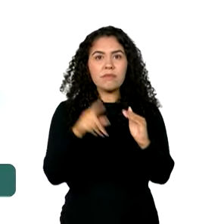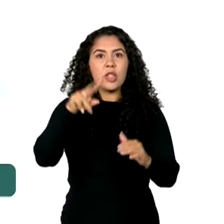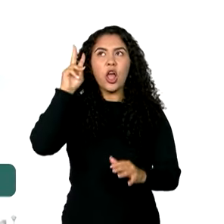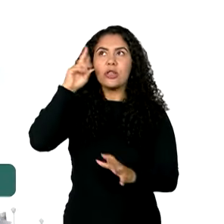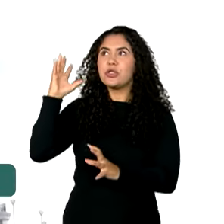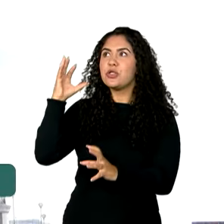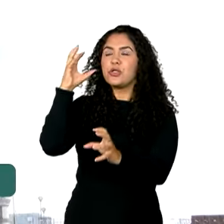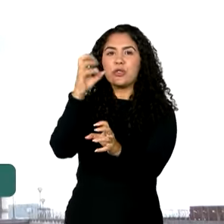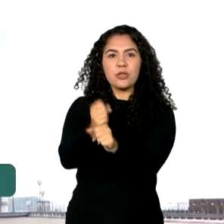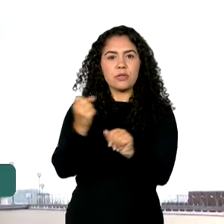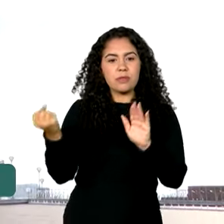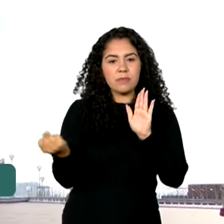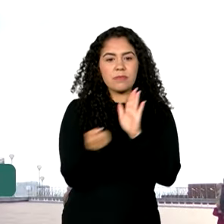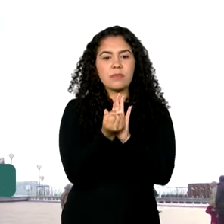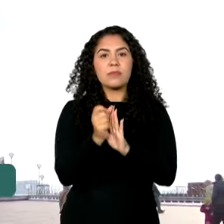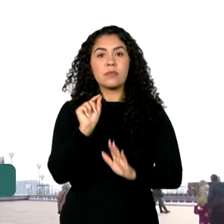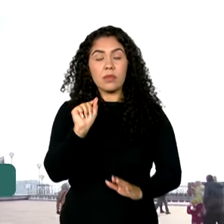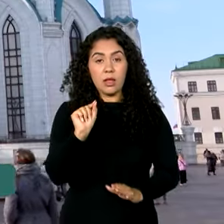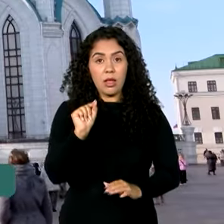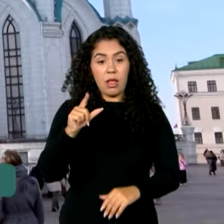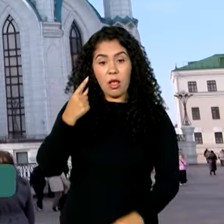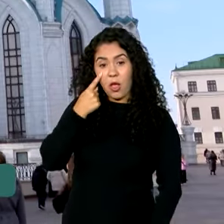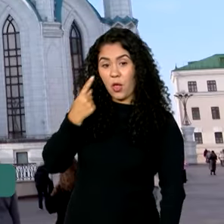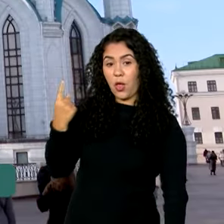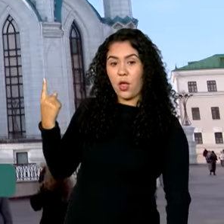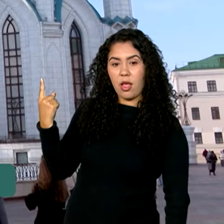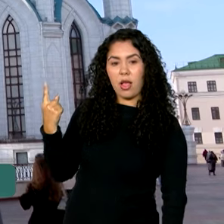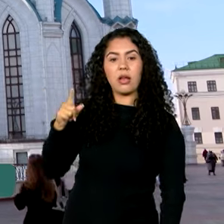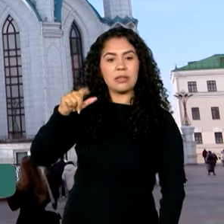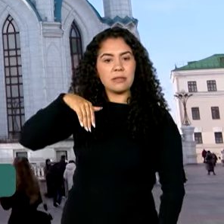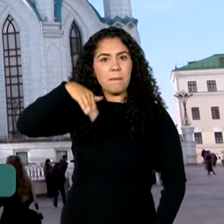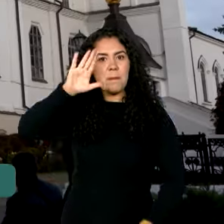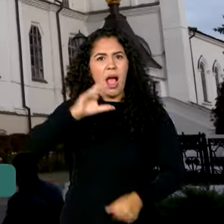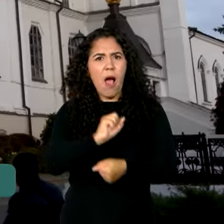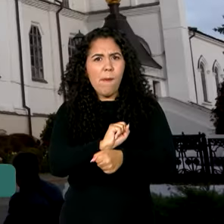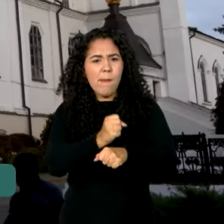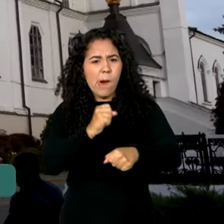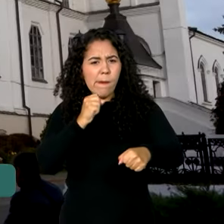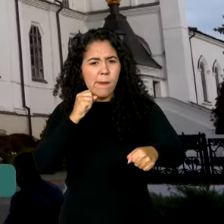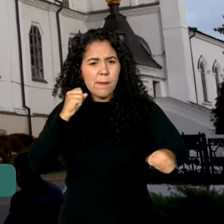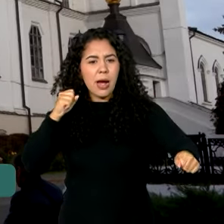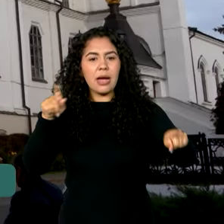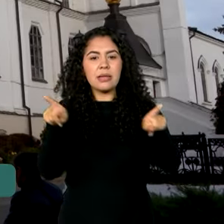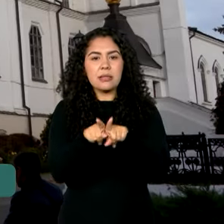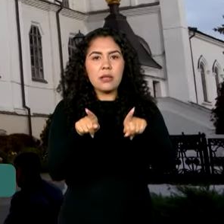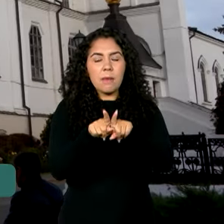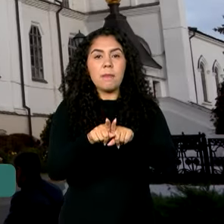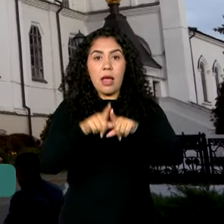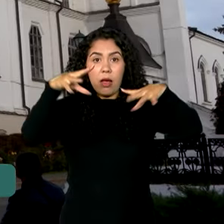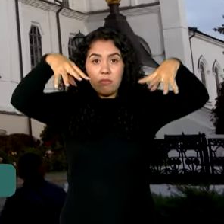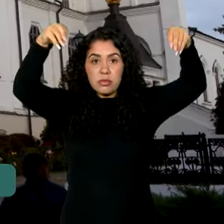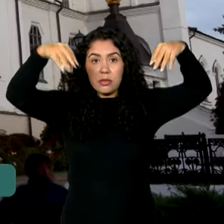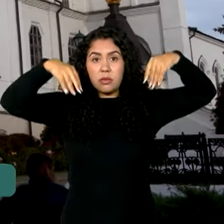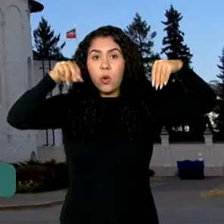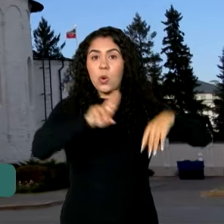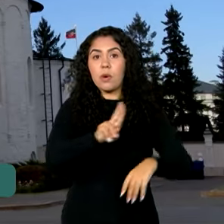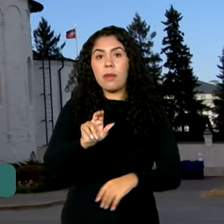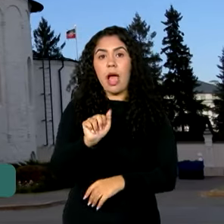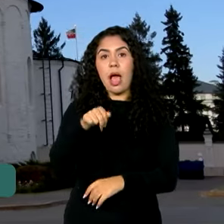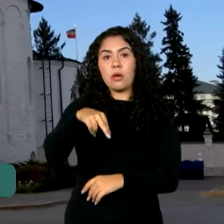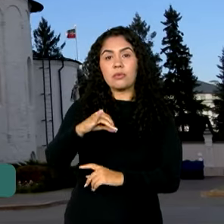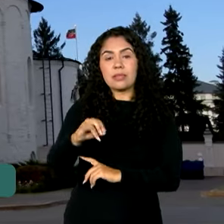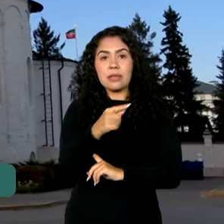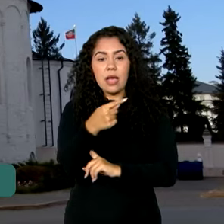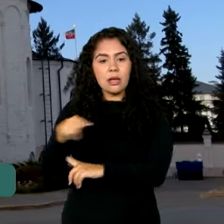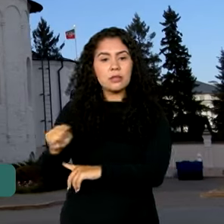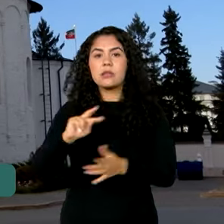histórico abriga a mesquita Kul Sharif, uma das maiores da Rússia, e a Catedral da Anunciação, representando a